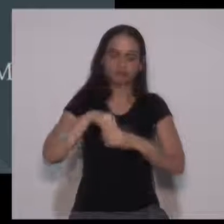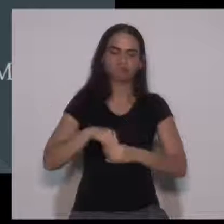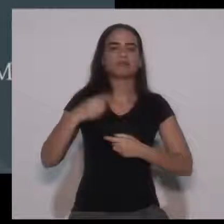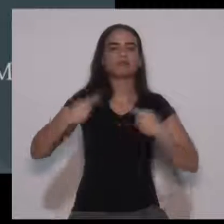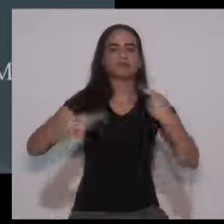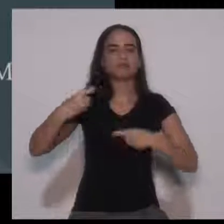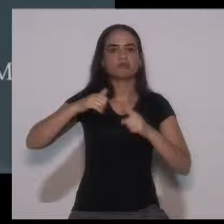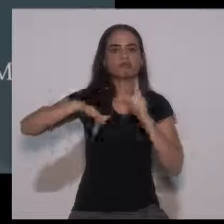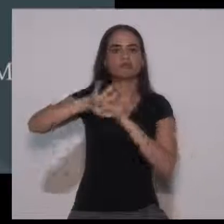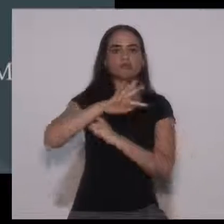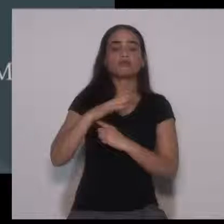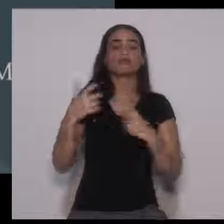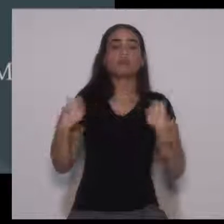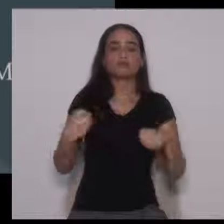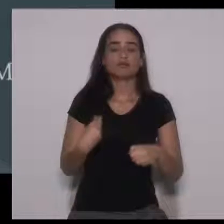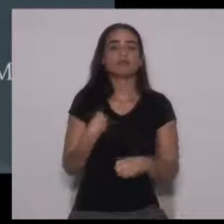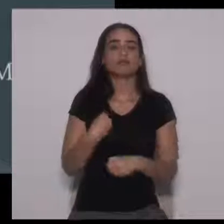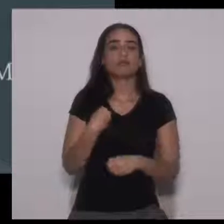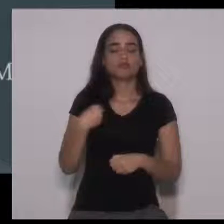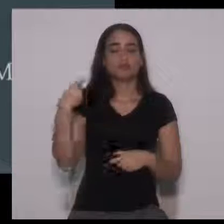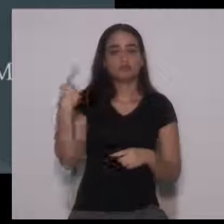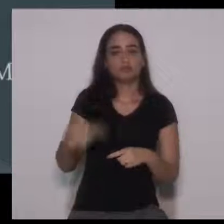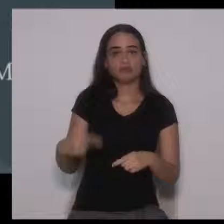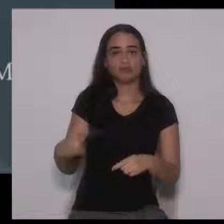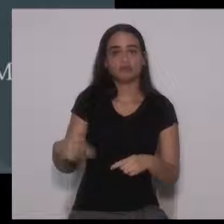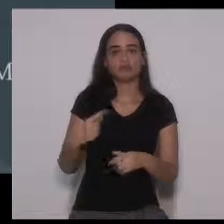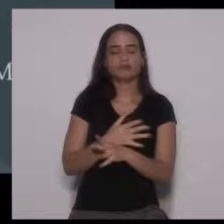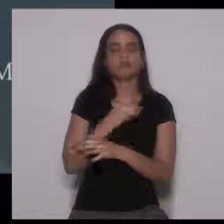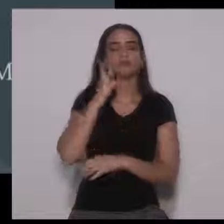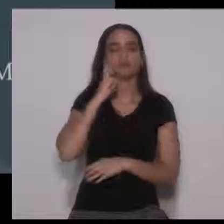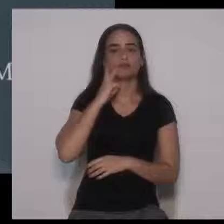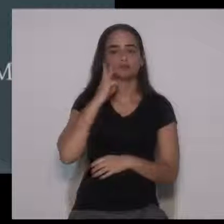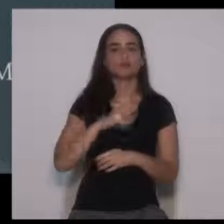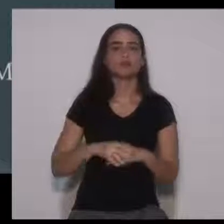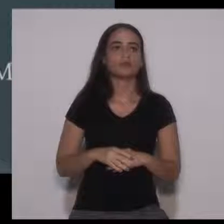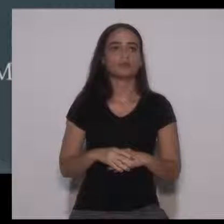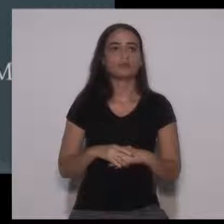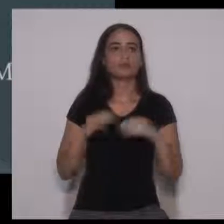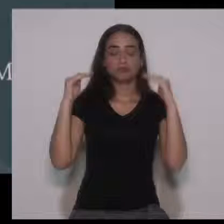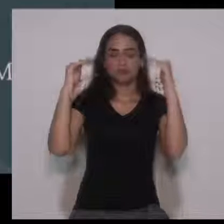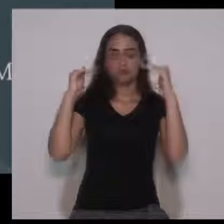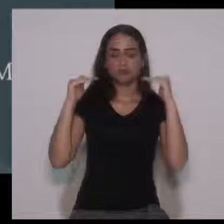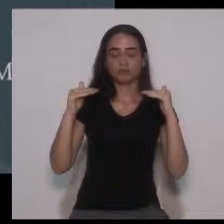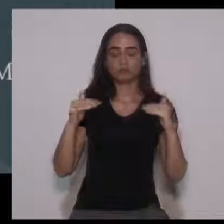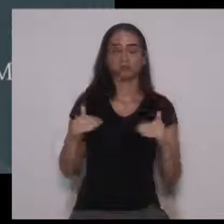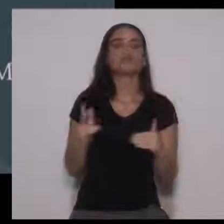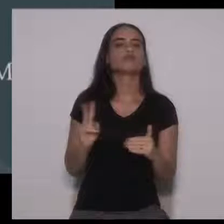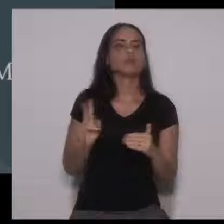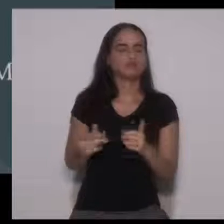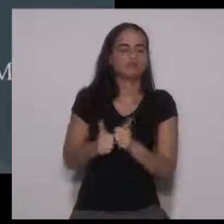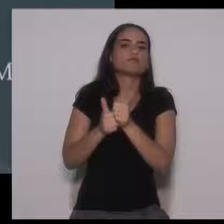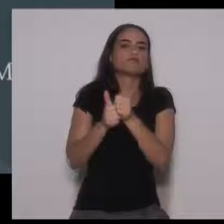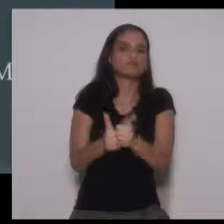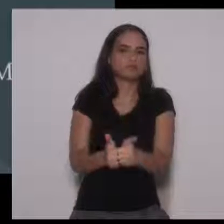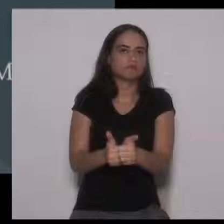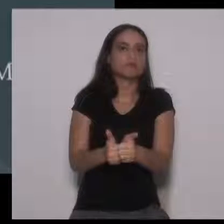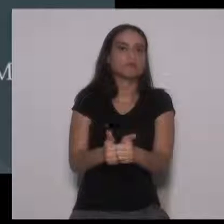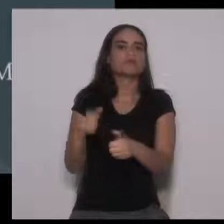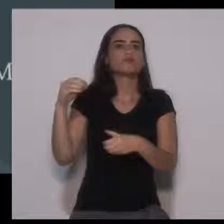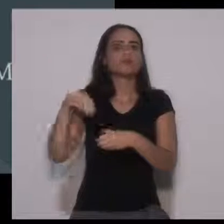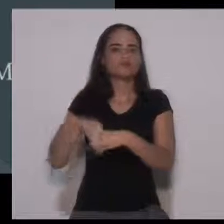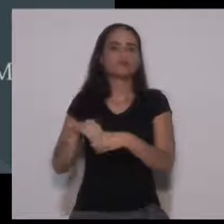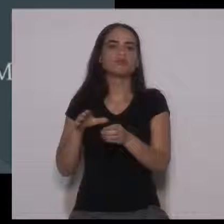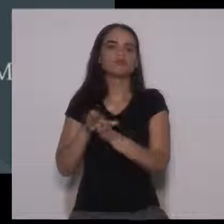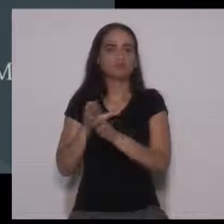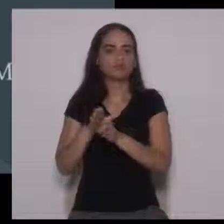públicas funcionando na cidade de Vinhedo. Essa pauta eu vou acompanhar, tanto no Conselho da